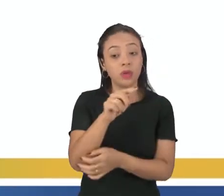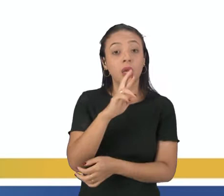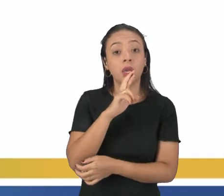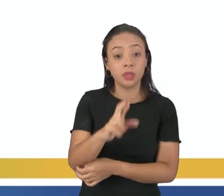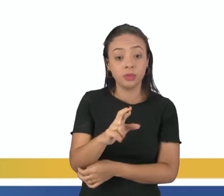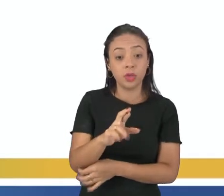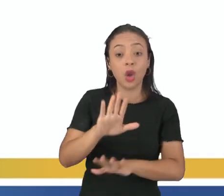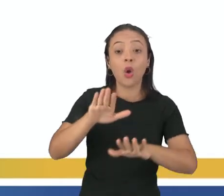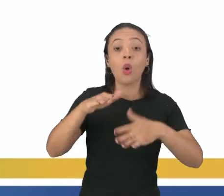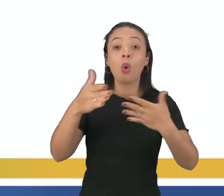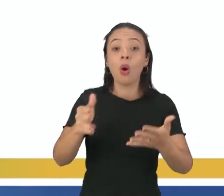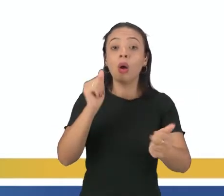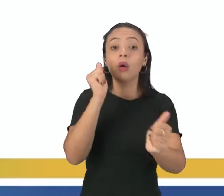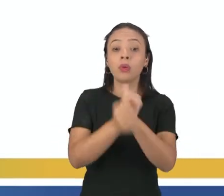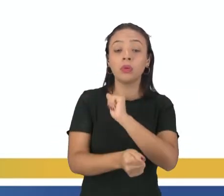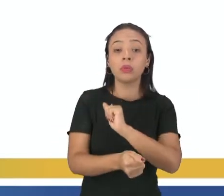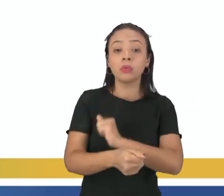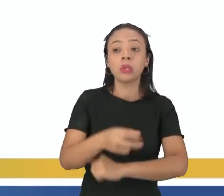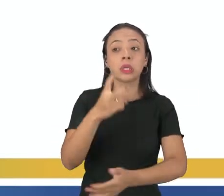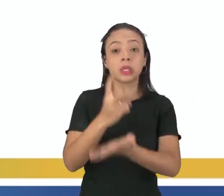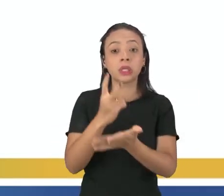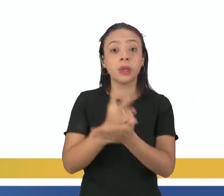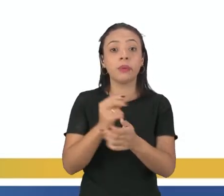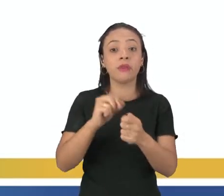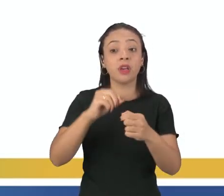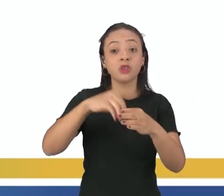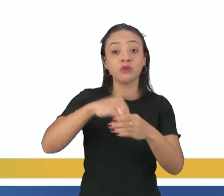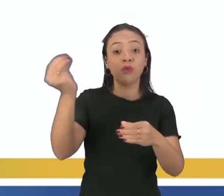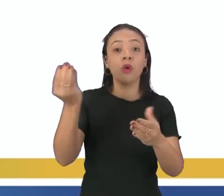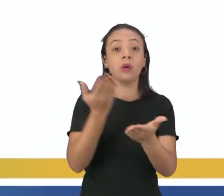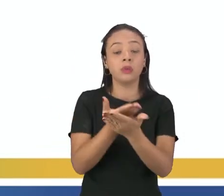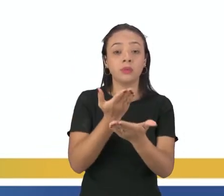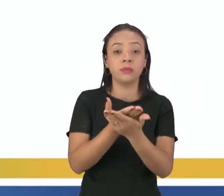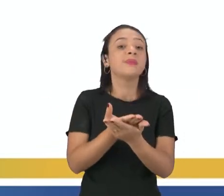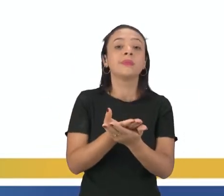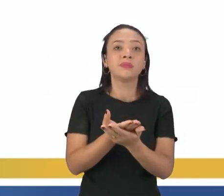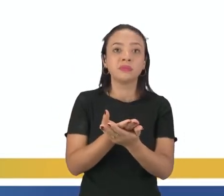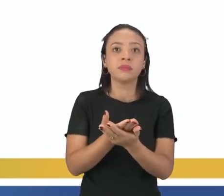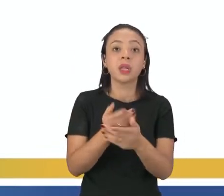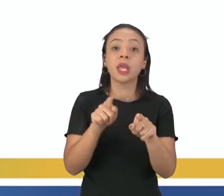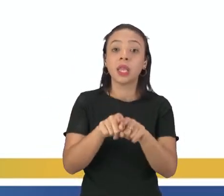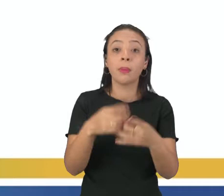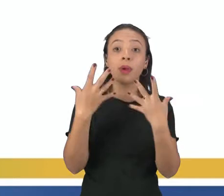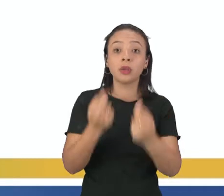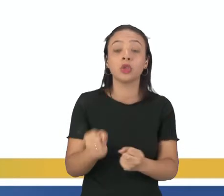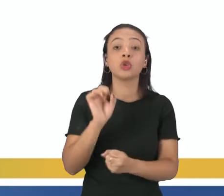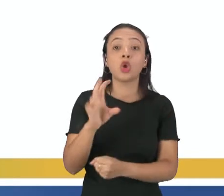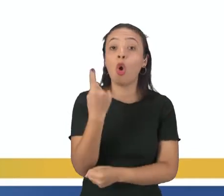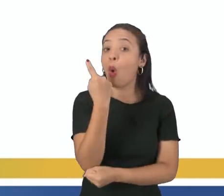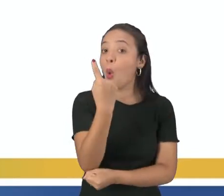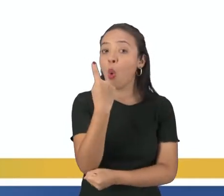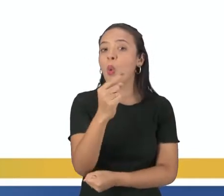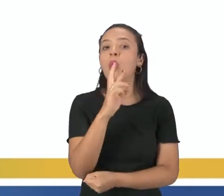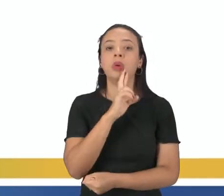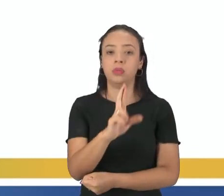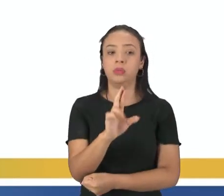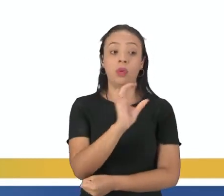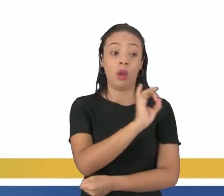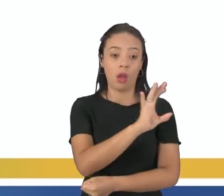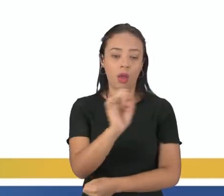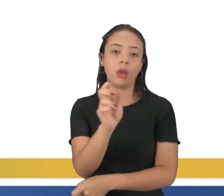que eles geralmente fazem fora de sala de aula. E além disso, eu só vou estar aceitando uma resposta por